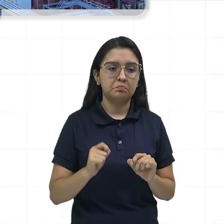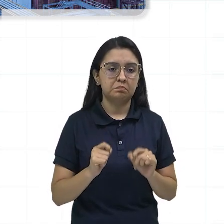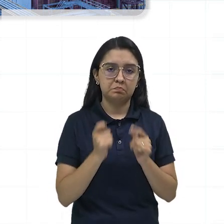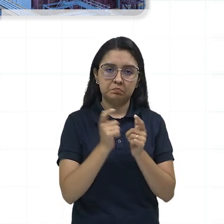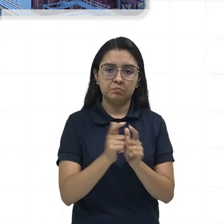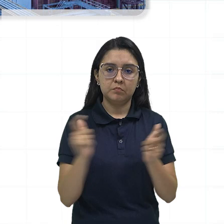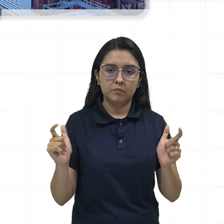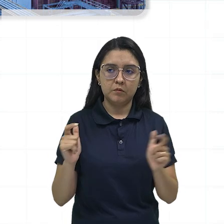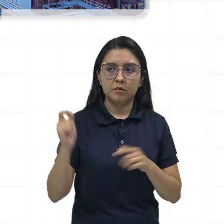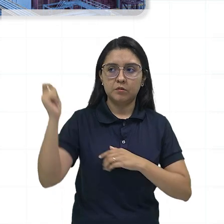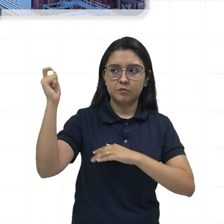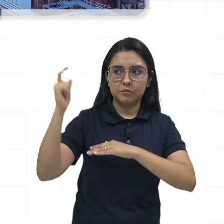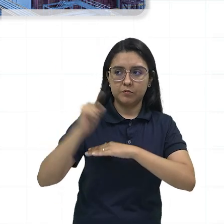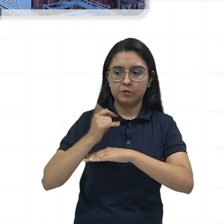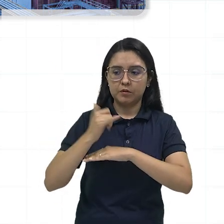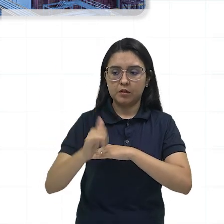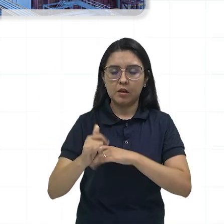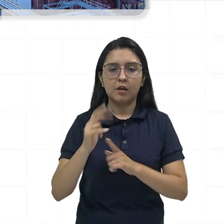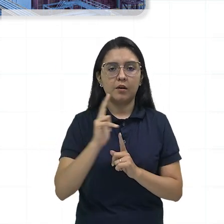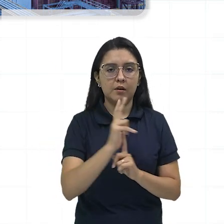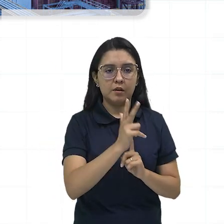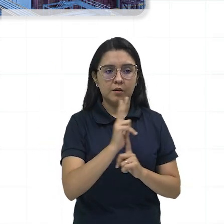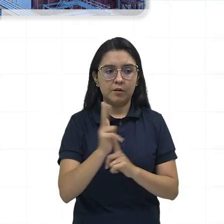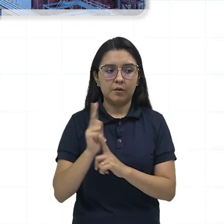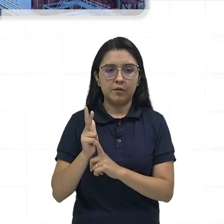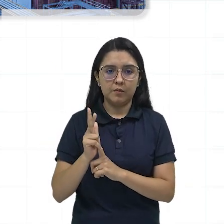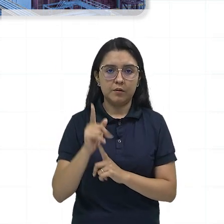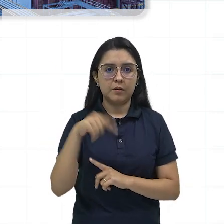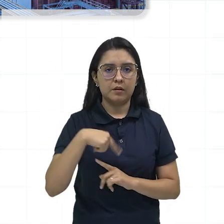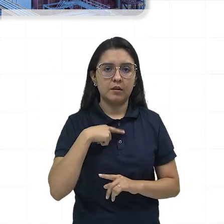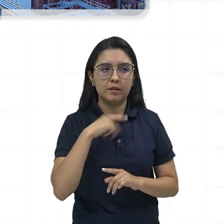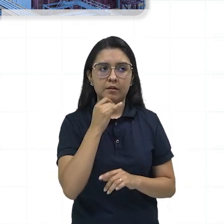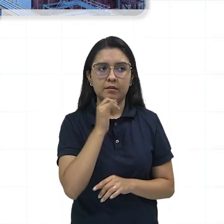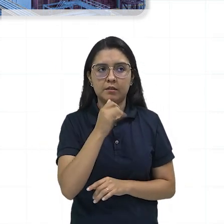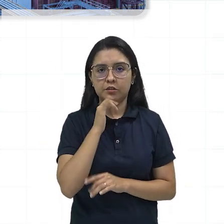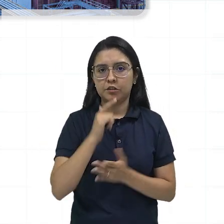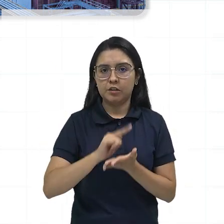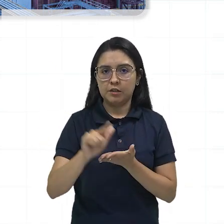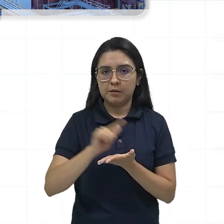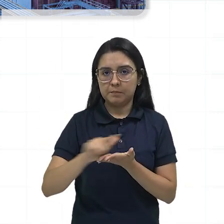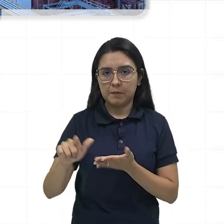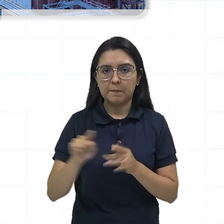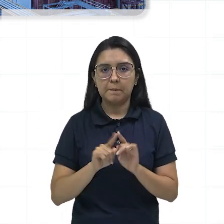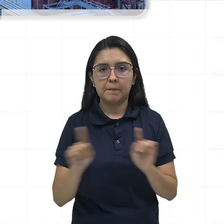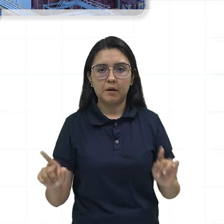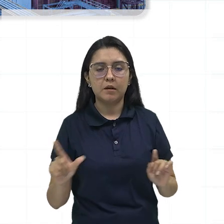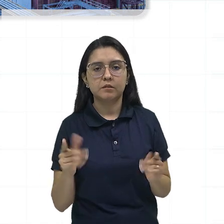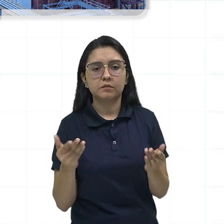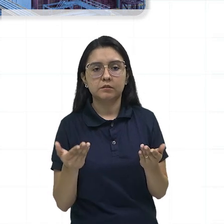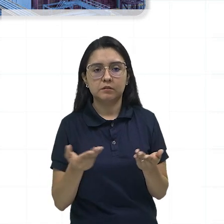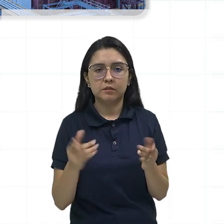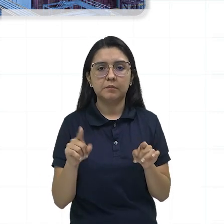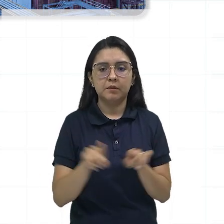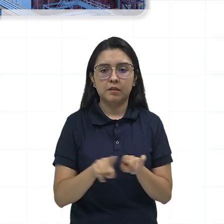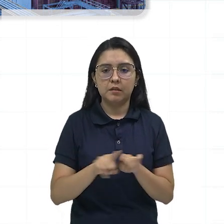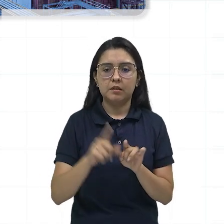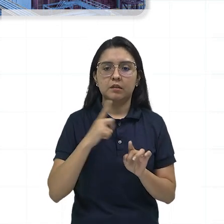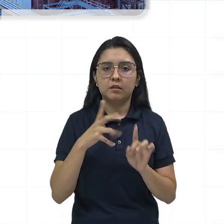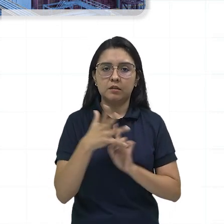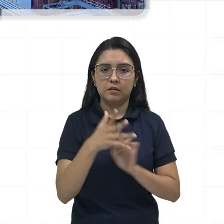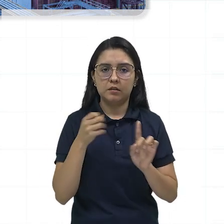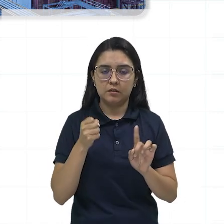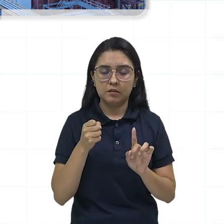como a solar, como a eólica, que são energias limpas, mas ainda temos a